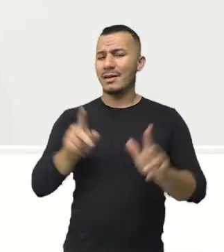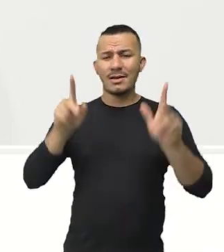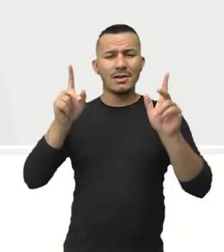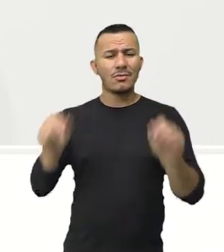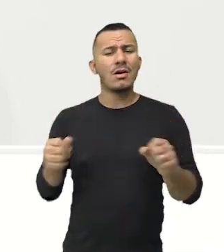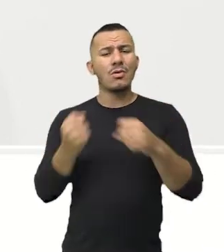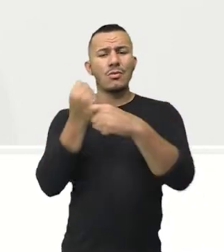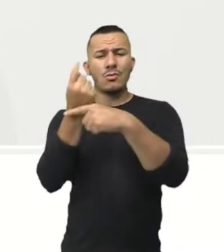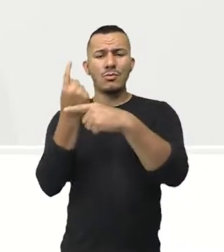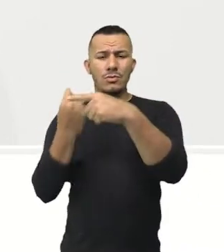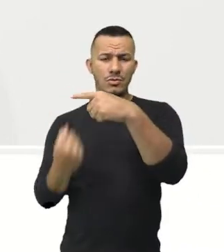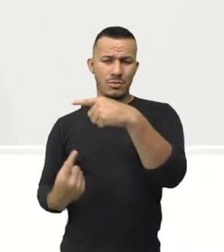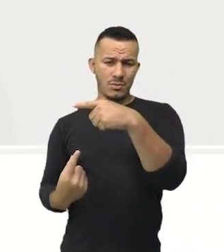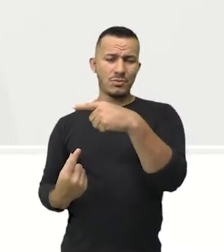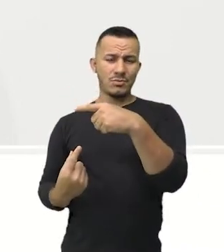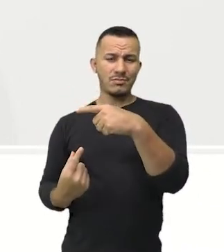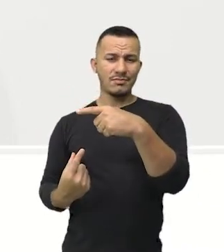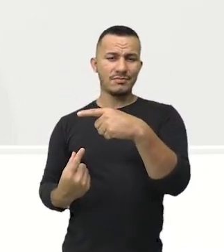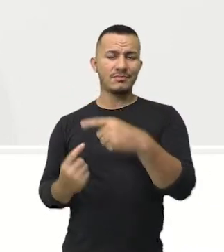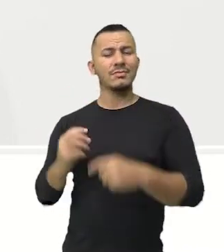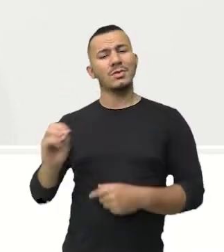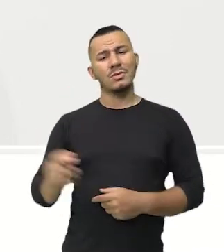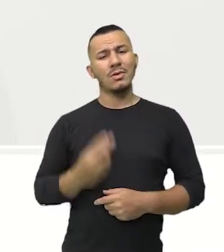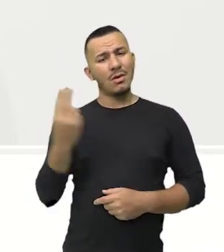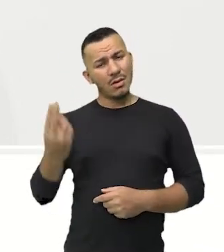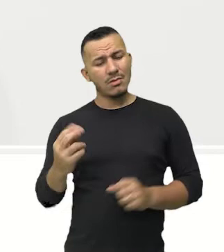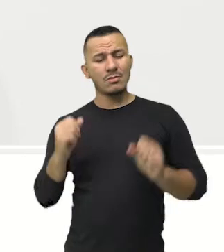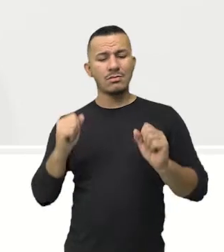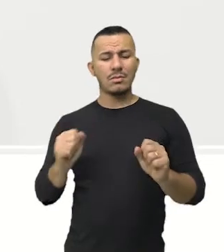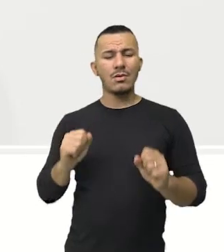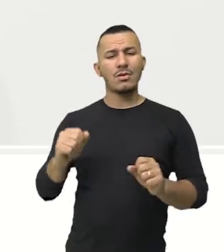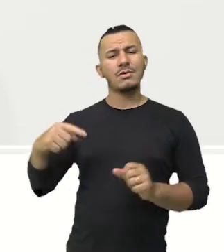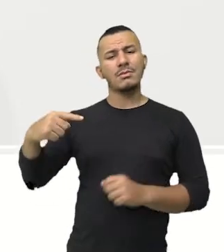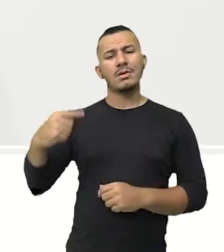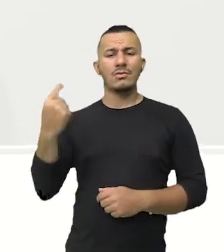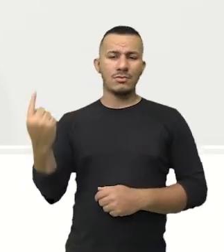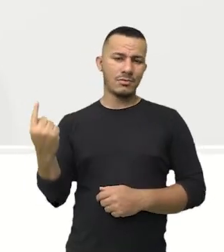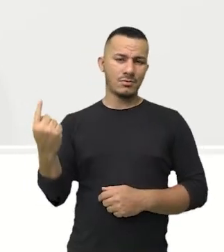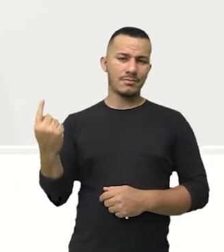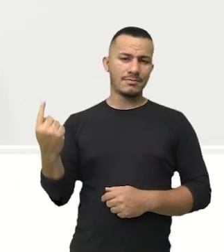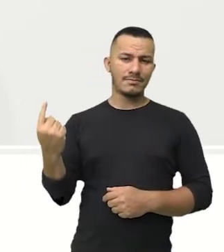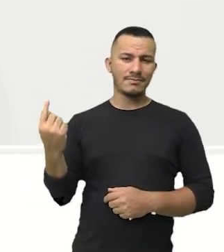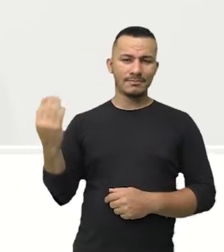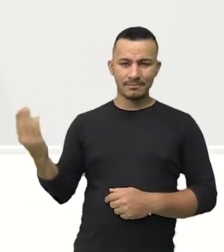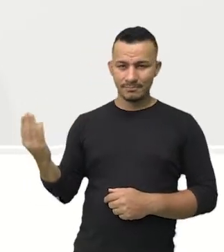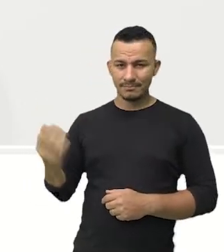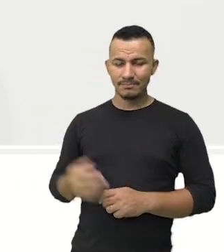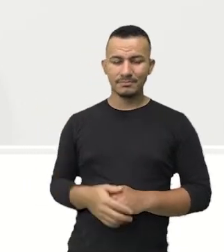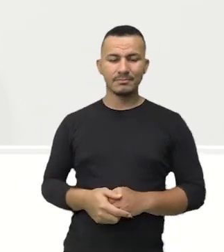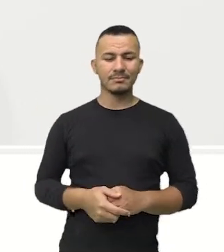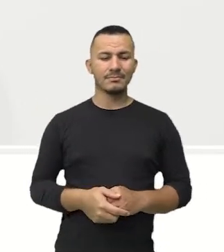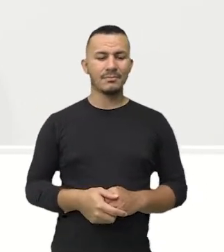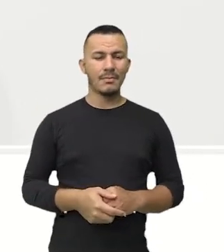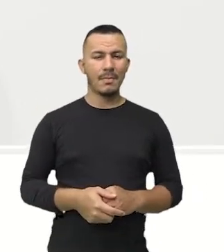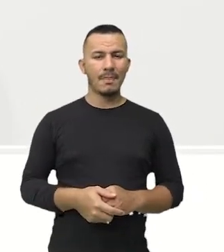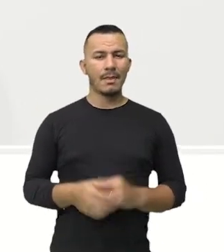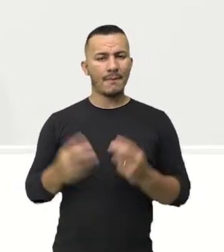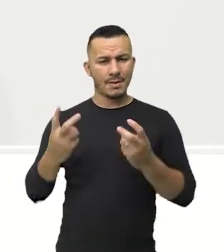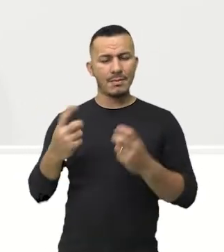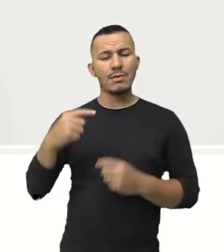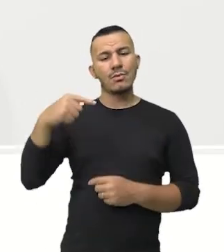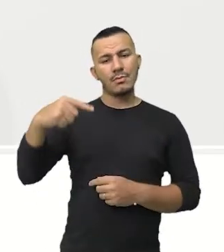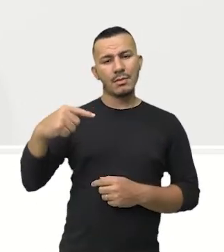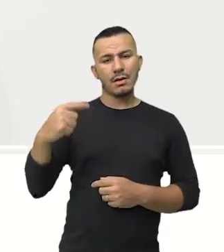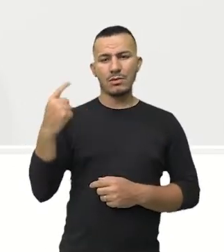1 sobre 1, que simplesmente você pode dizer que isso aqui é menos 1. Olha só, o número menos